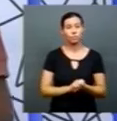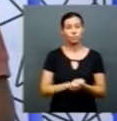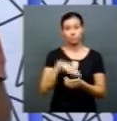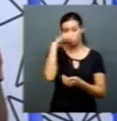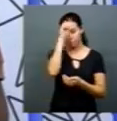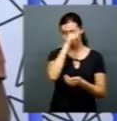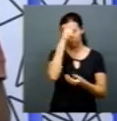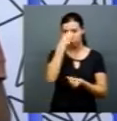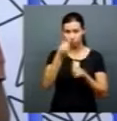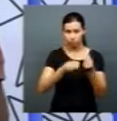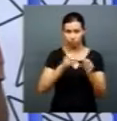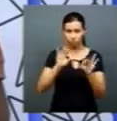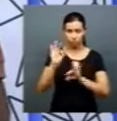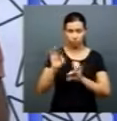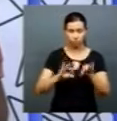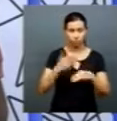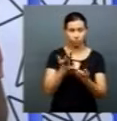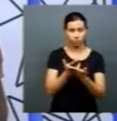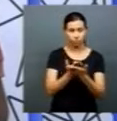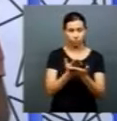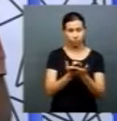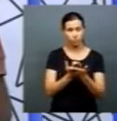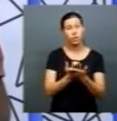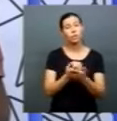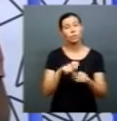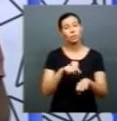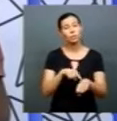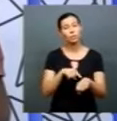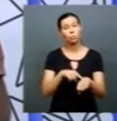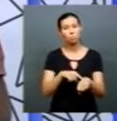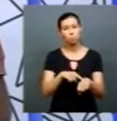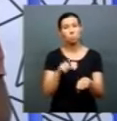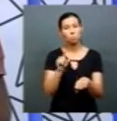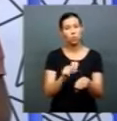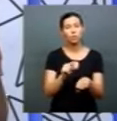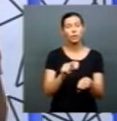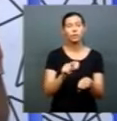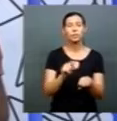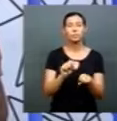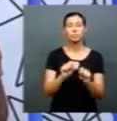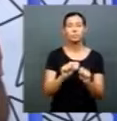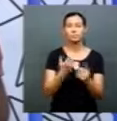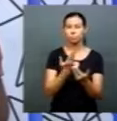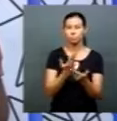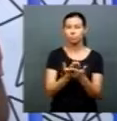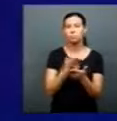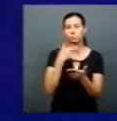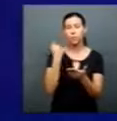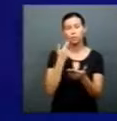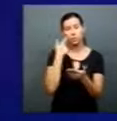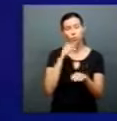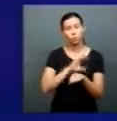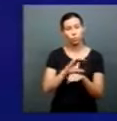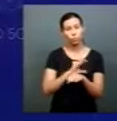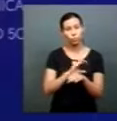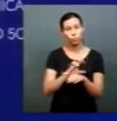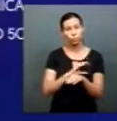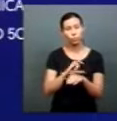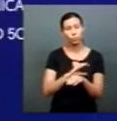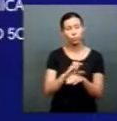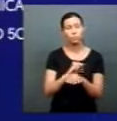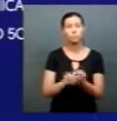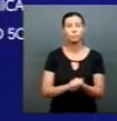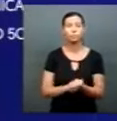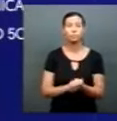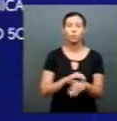aprender como planejar melhor os estudos, otimizar o tempo e melhorar o seu desempenho acadêmico? Se liga nesse curso, Coaching Aplicado aos